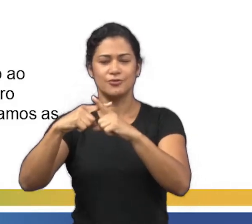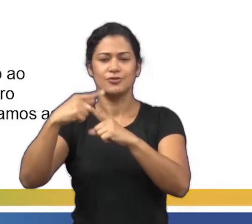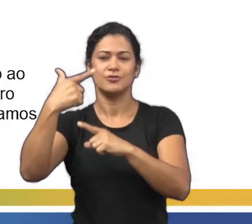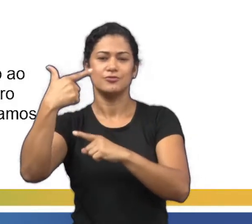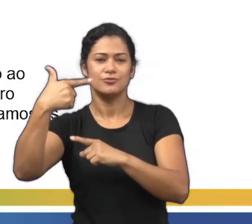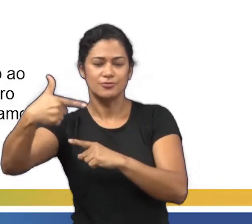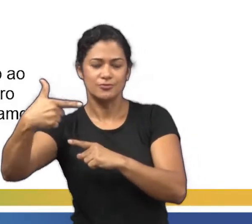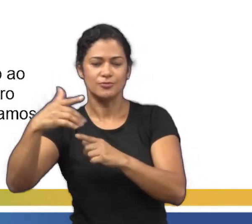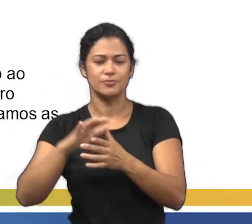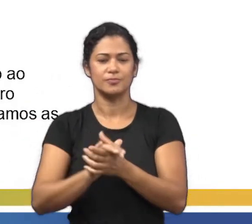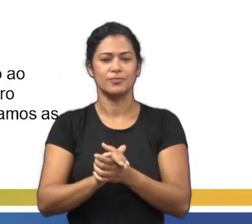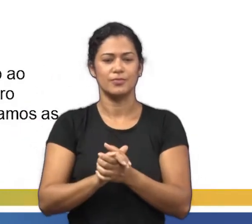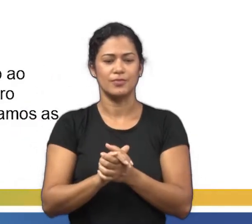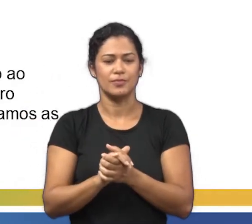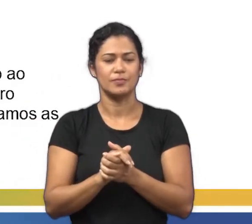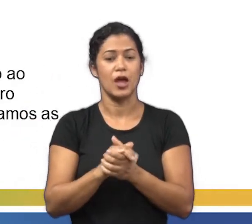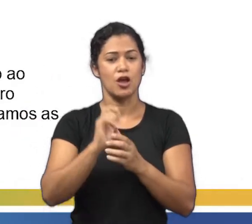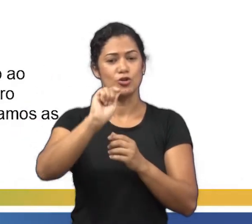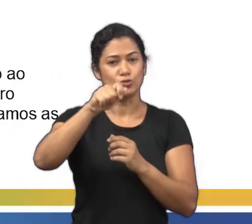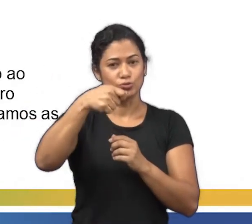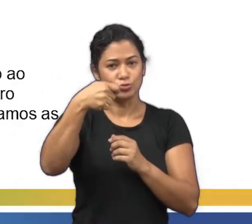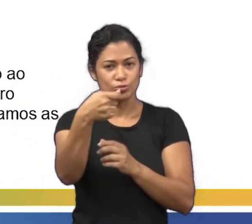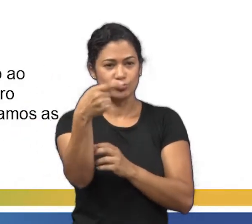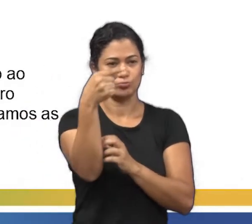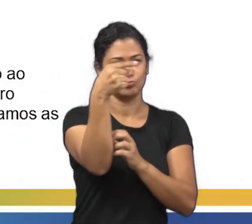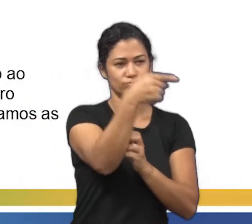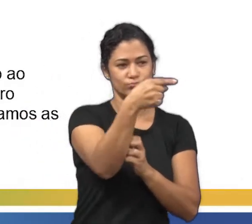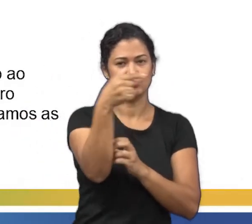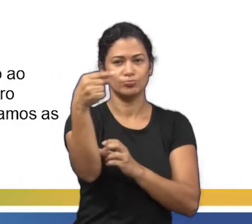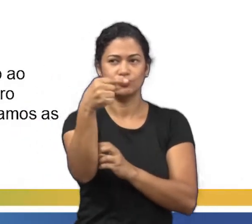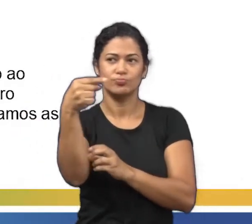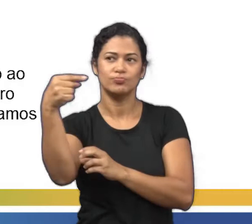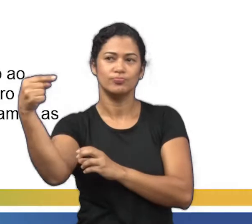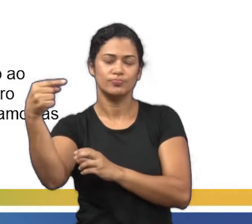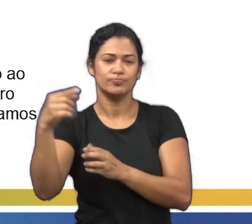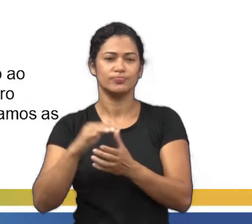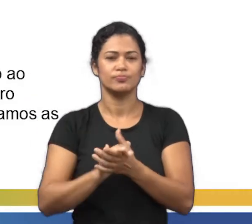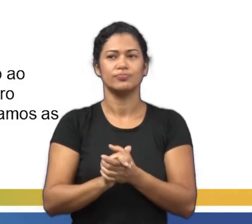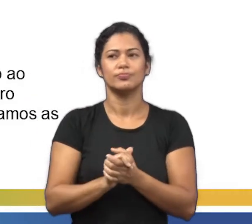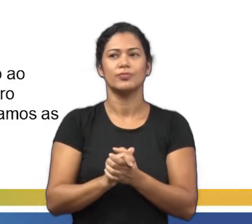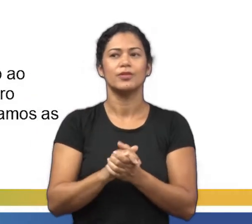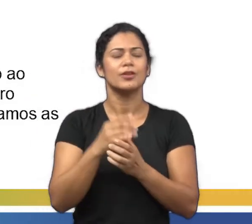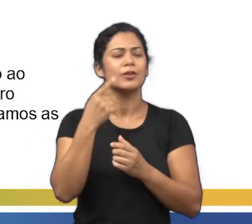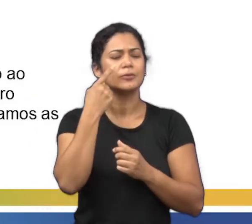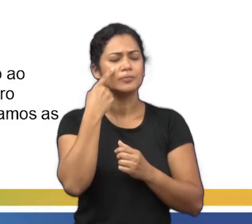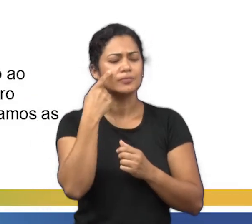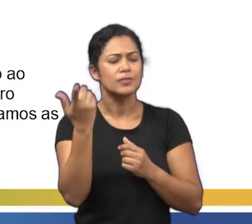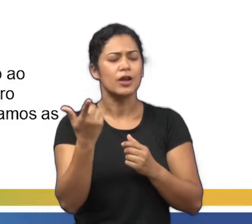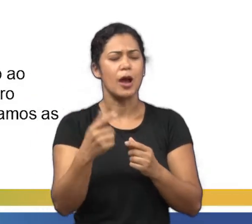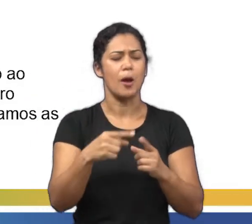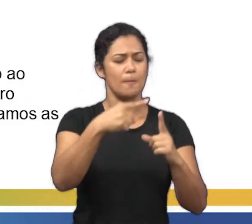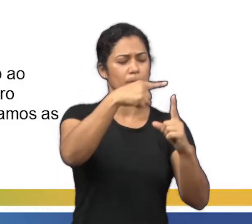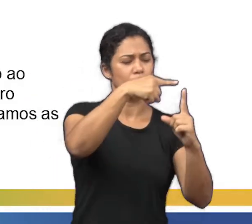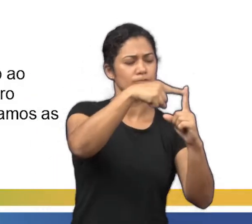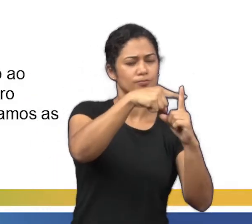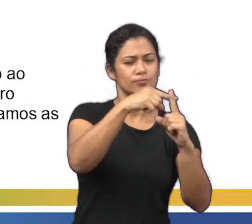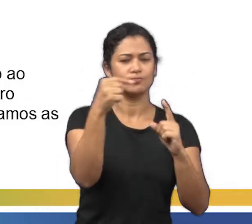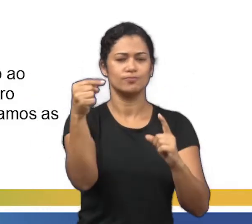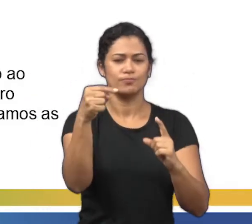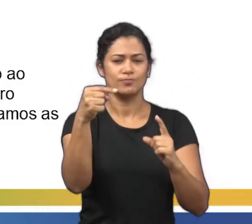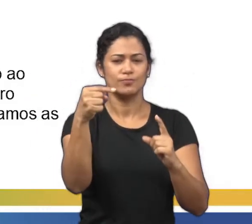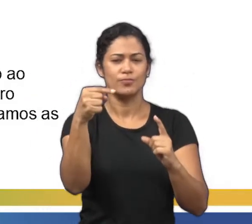é igual. Então, positivo. Positivo com negativo, negativo. Então, meu resultado vai